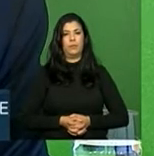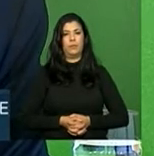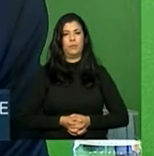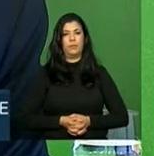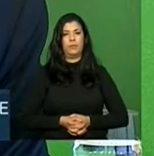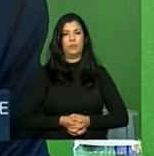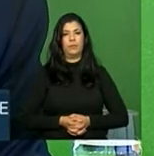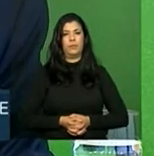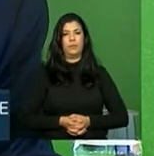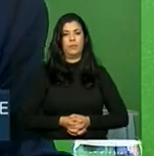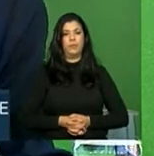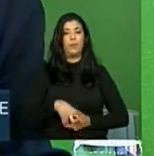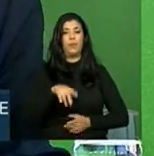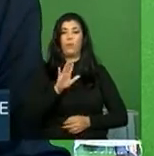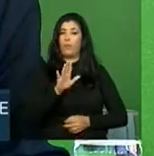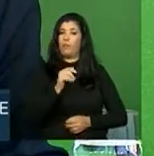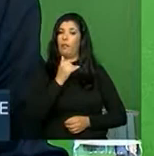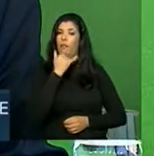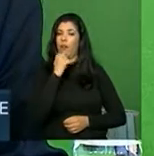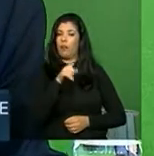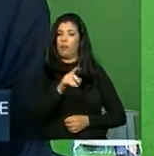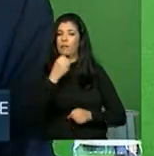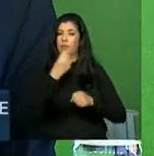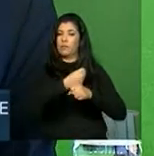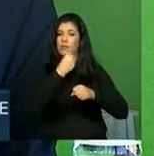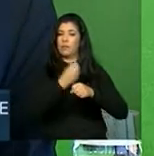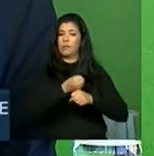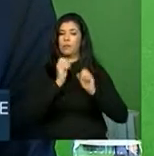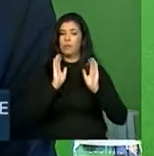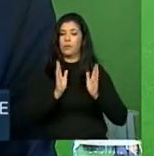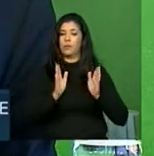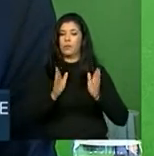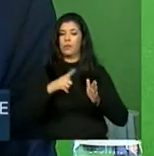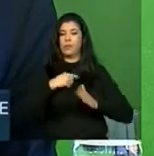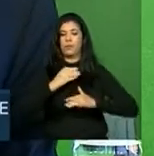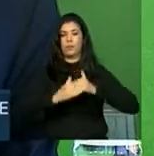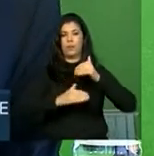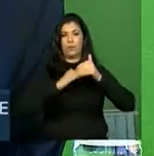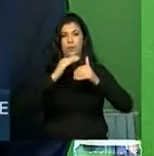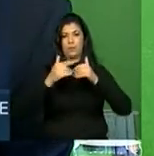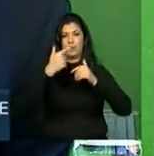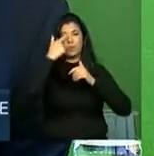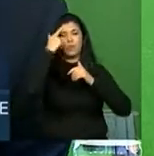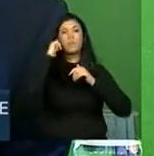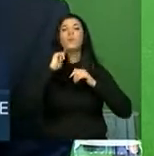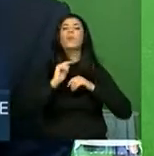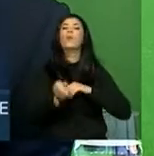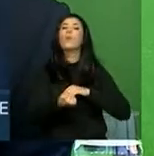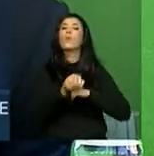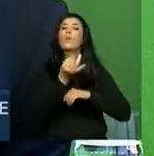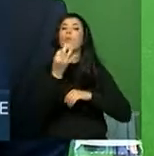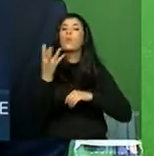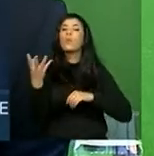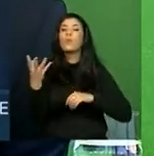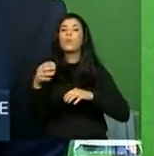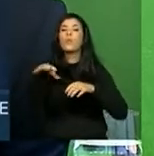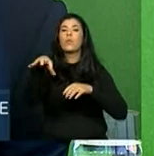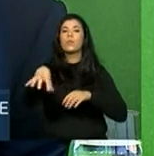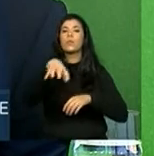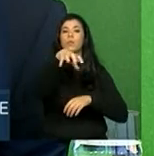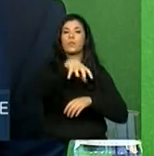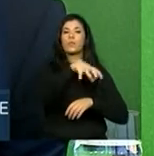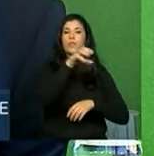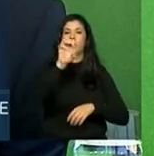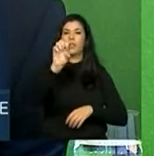e não a obra a obra ela está em andamento nós temos Quatro Estações durante